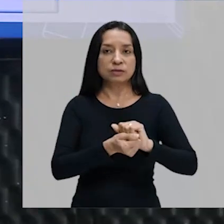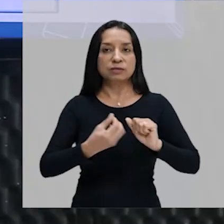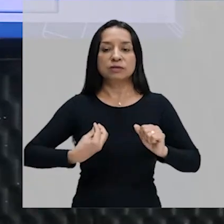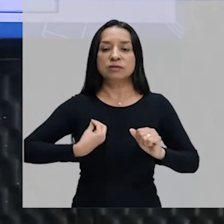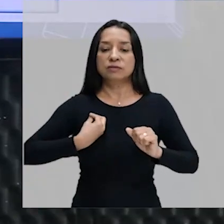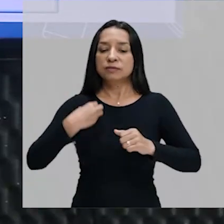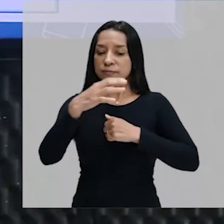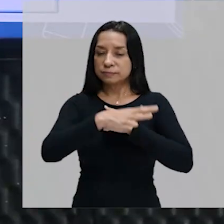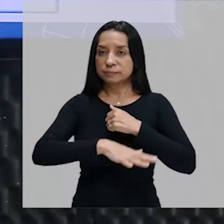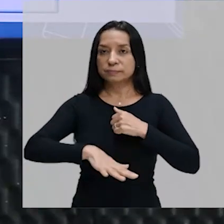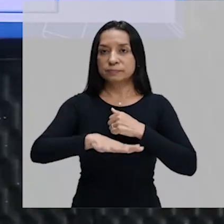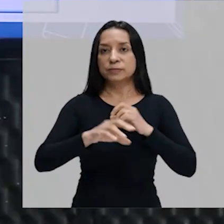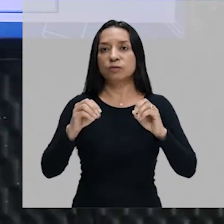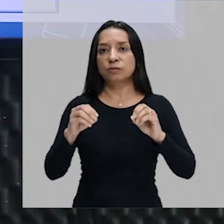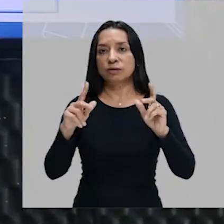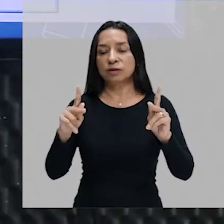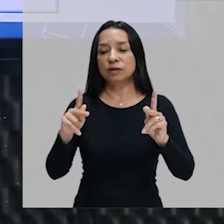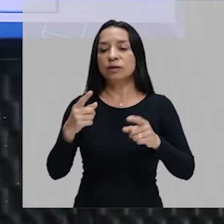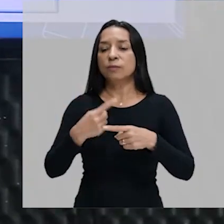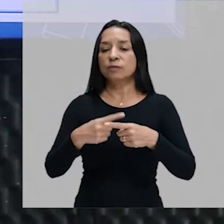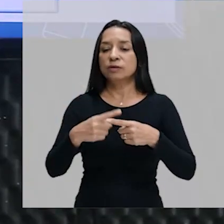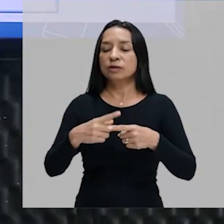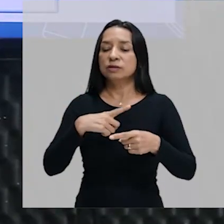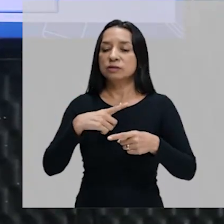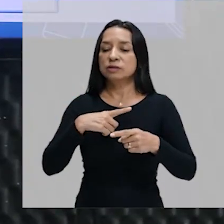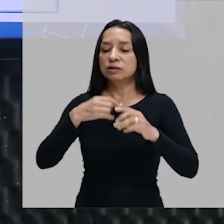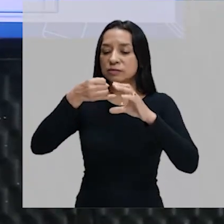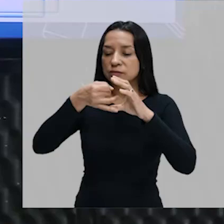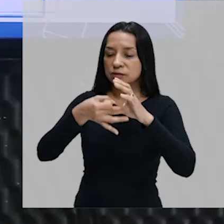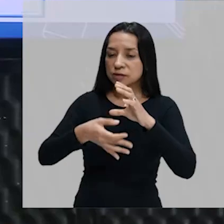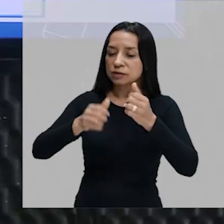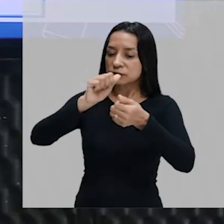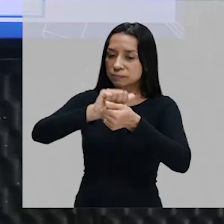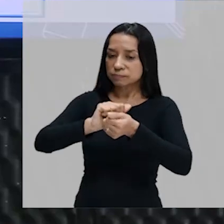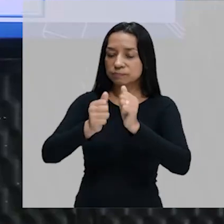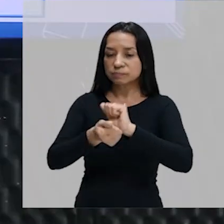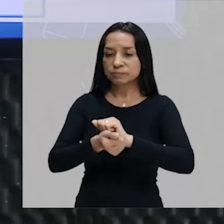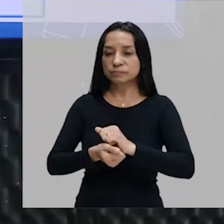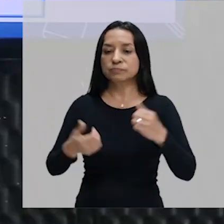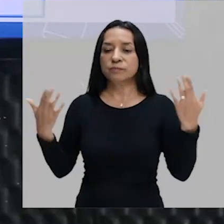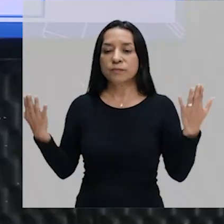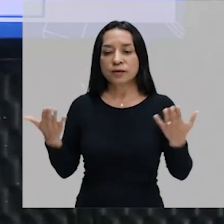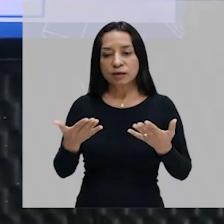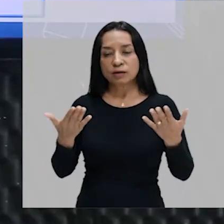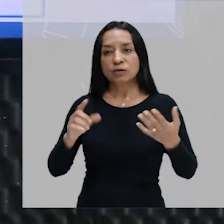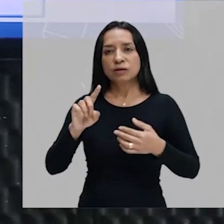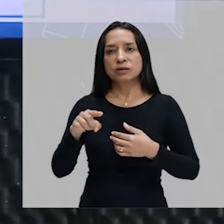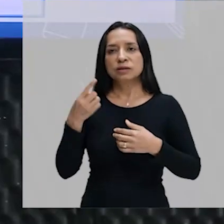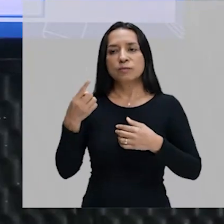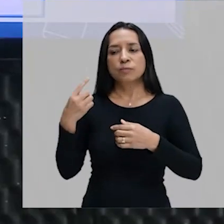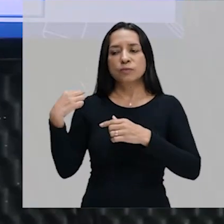nessa área, ok? Porque eles têm características adaptativas. Agora, depois de milhares e